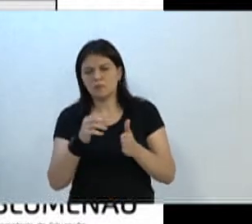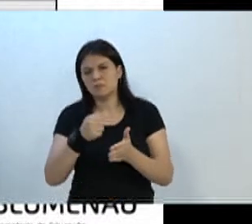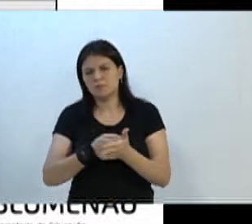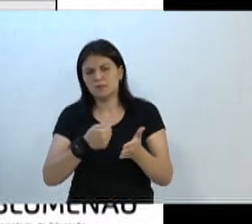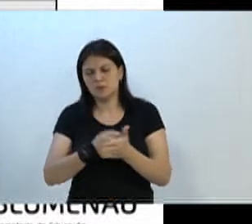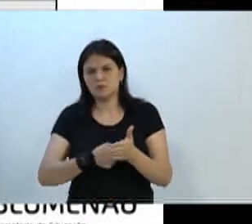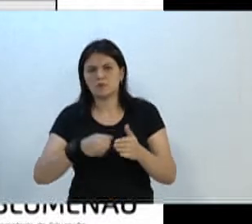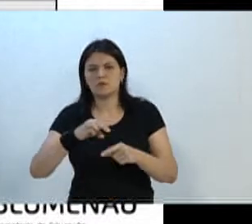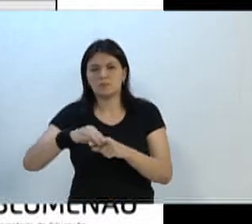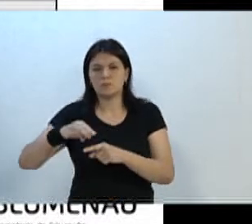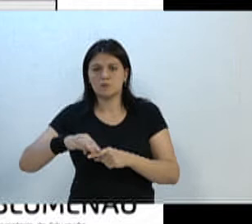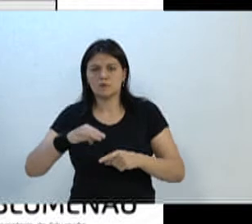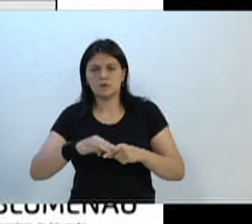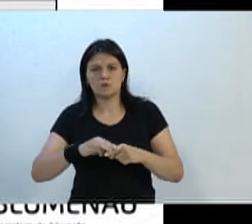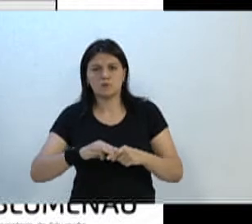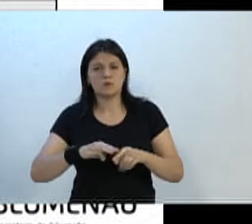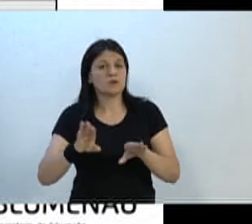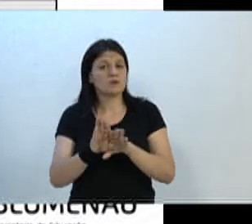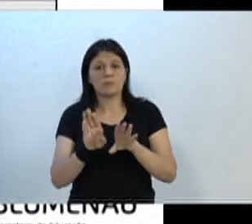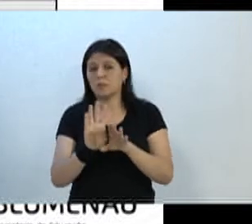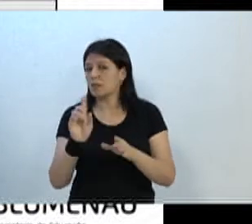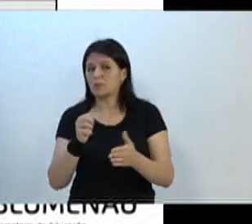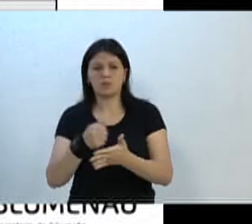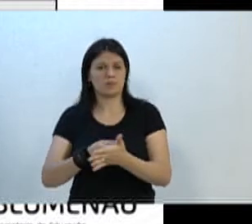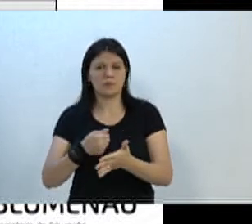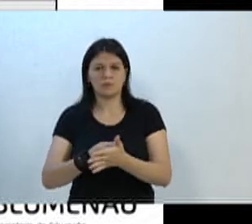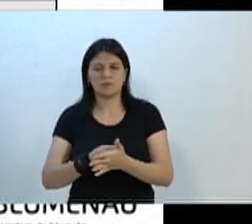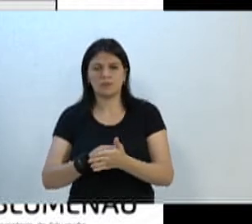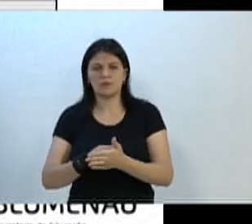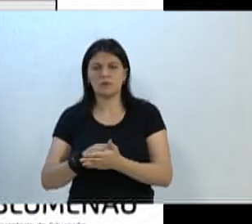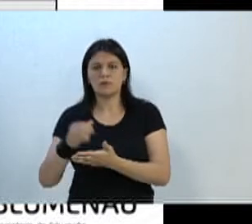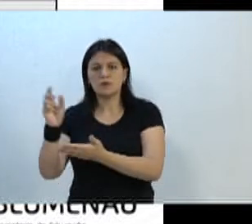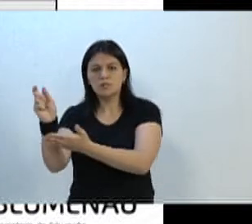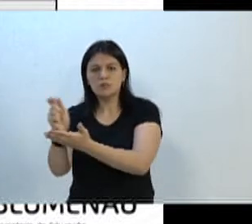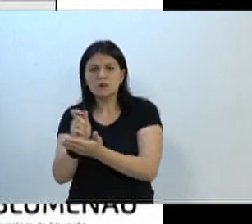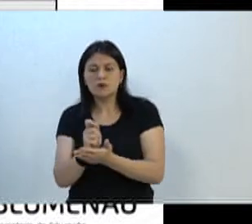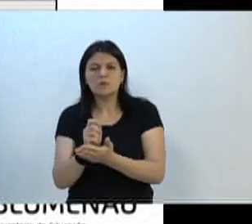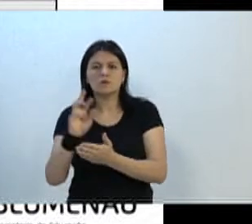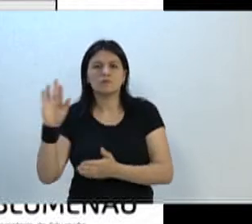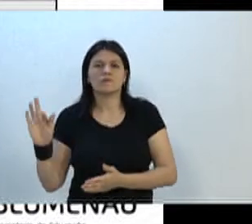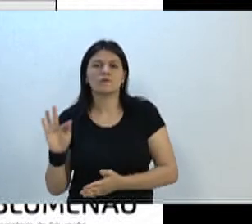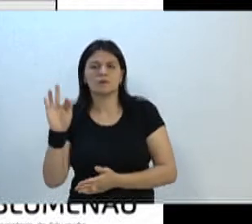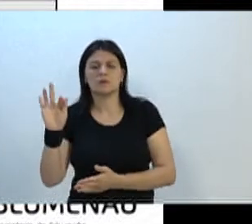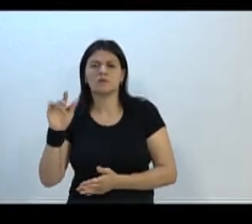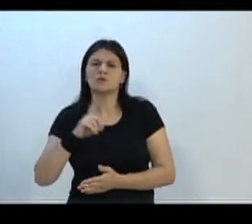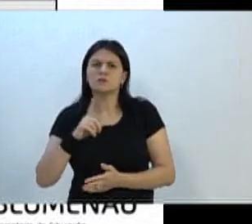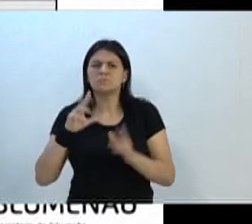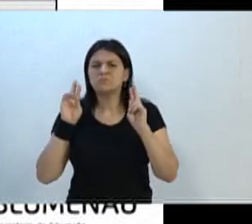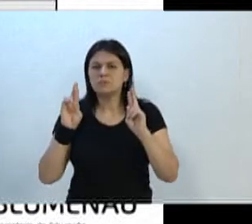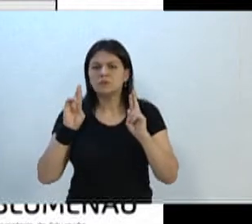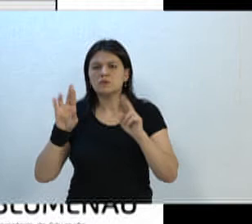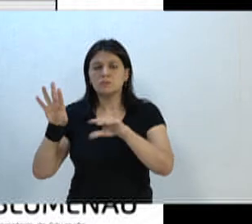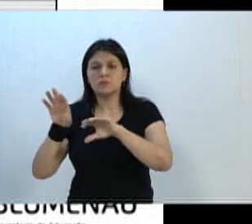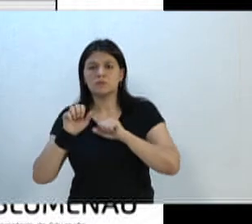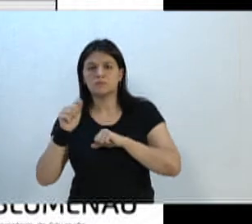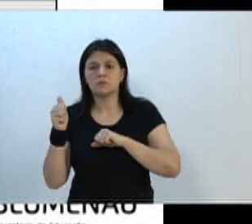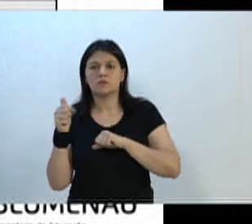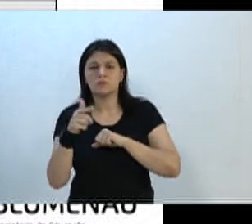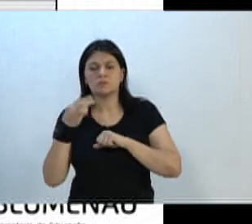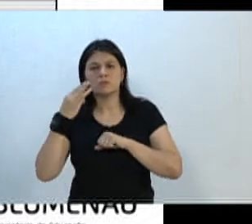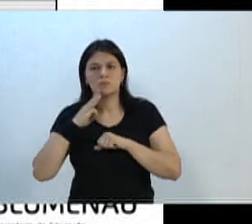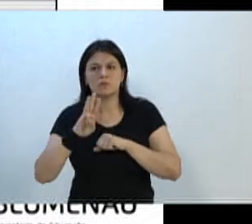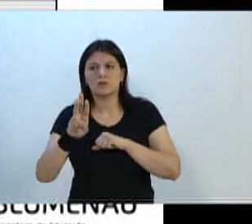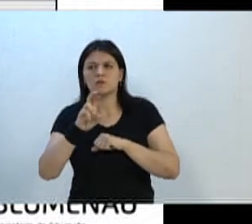do município a contrapartida não obrigatório e recurso federais na parte de recurso Federal nós temos expectativa de receber 2 milhões 500 mil